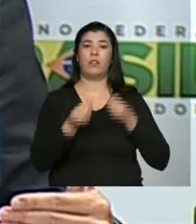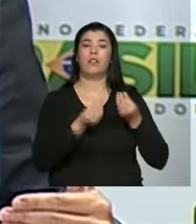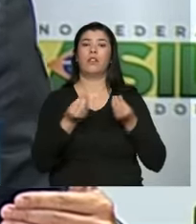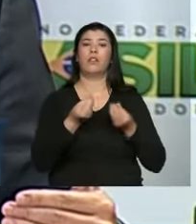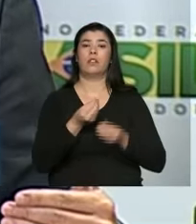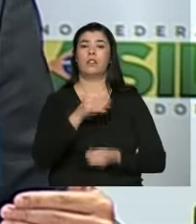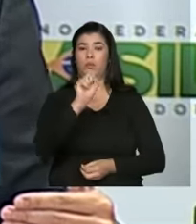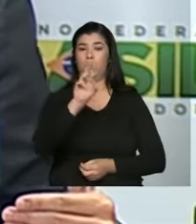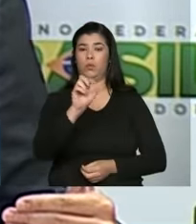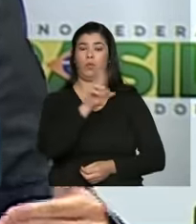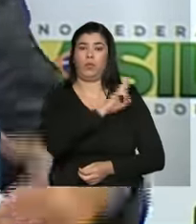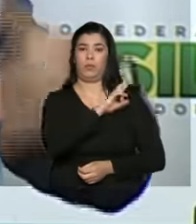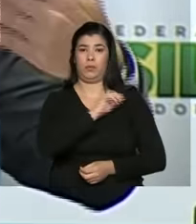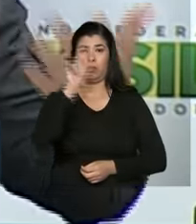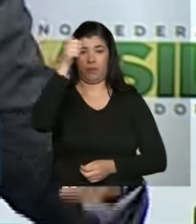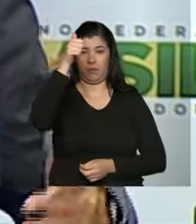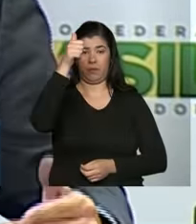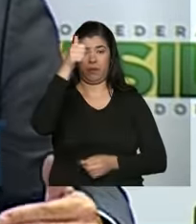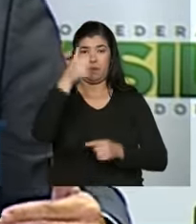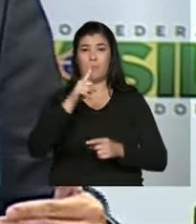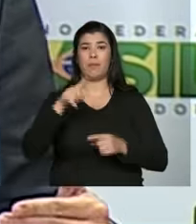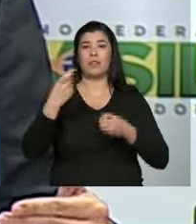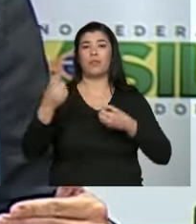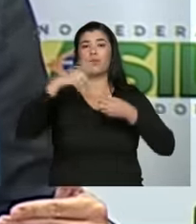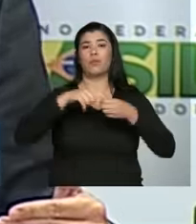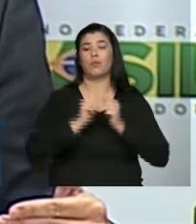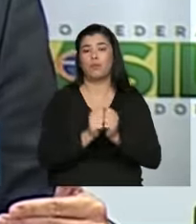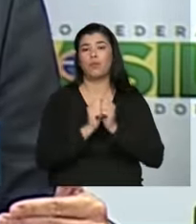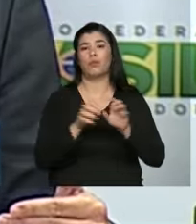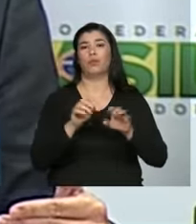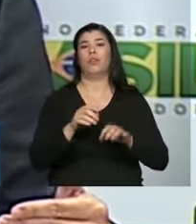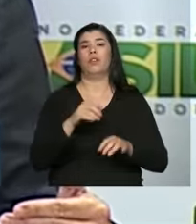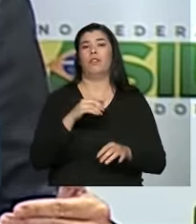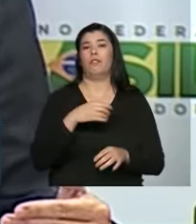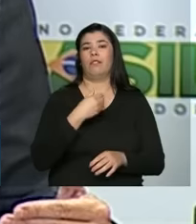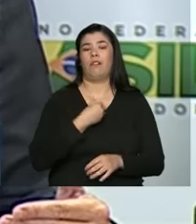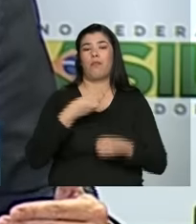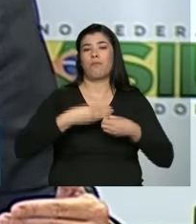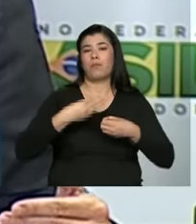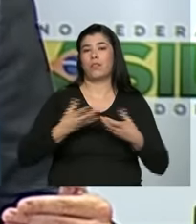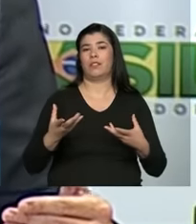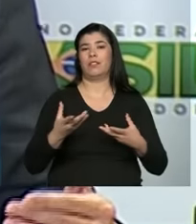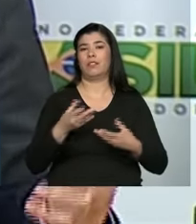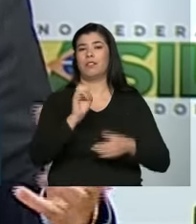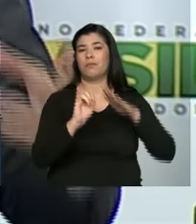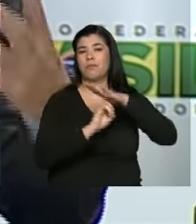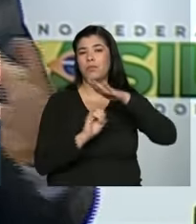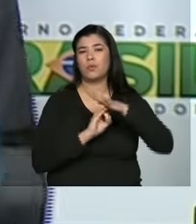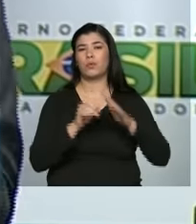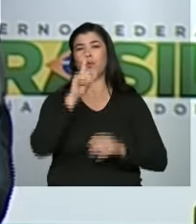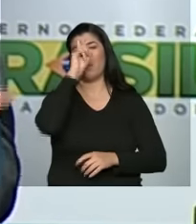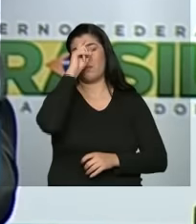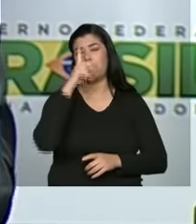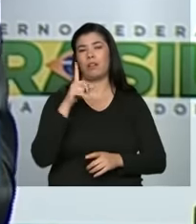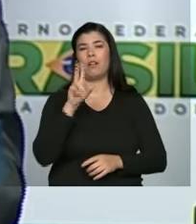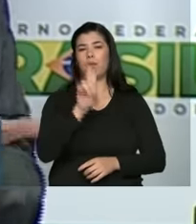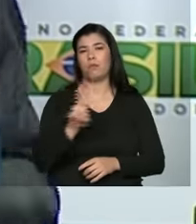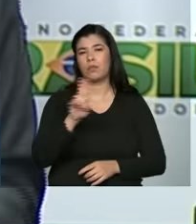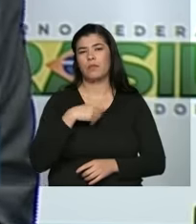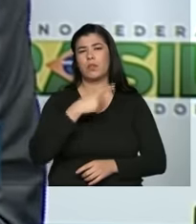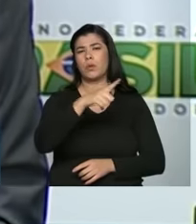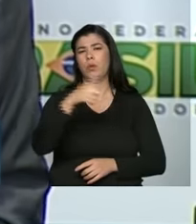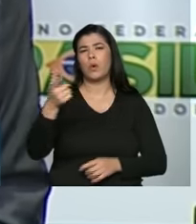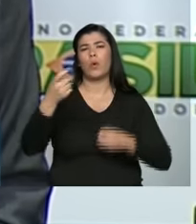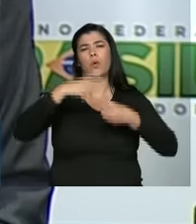gestores dos convênios e contratos com as santas casas com os hospitais públicos hospitais universitários e portanto é decisivo também esse